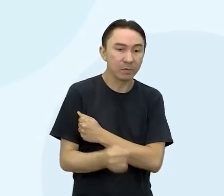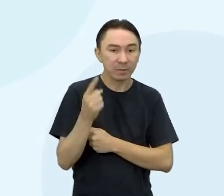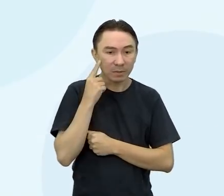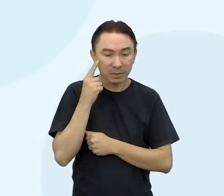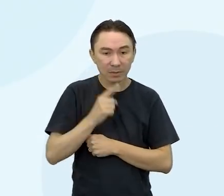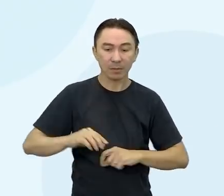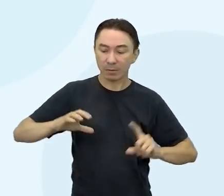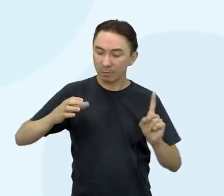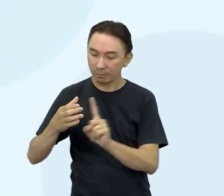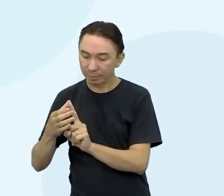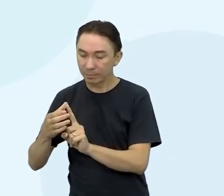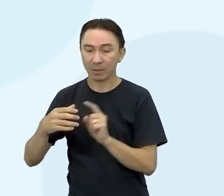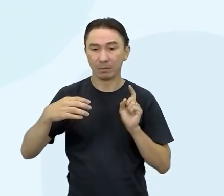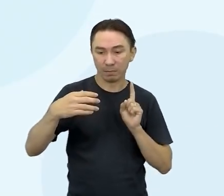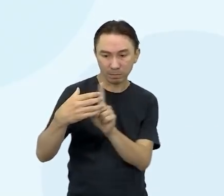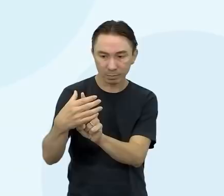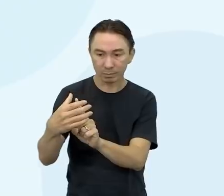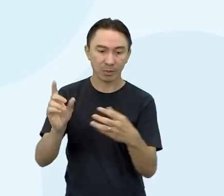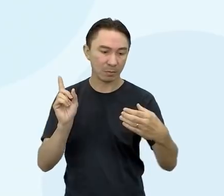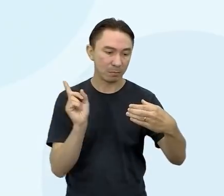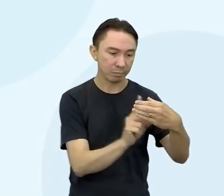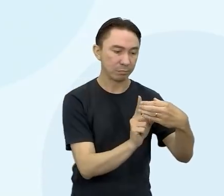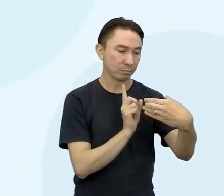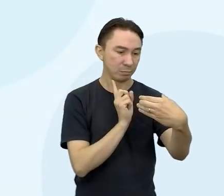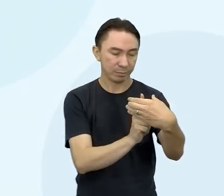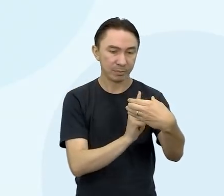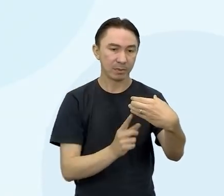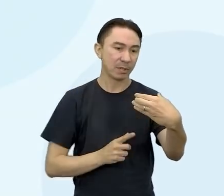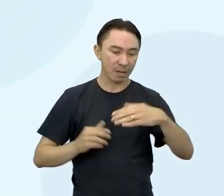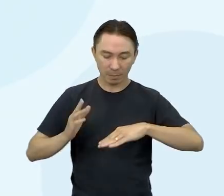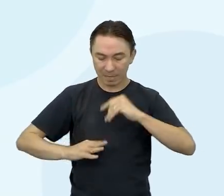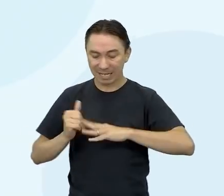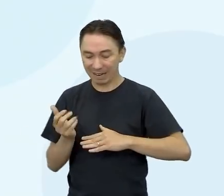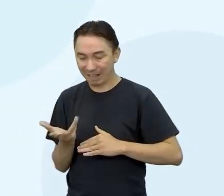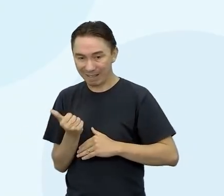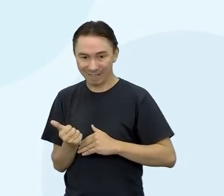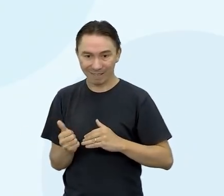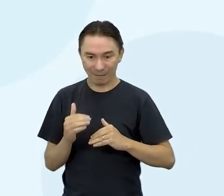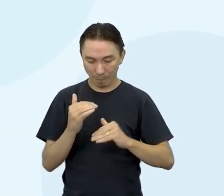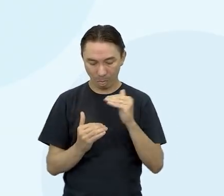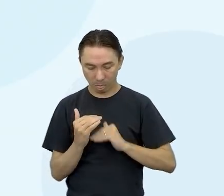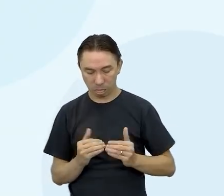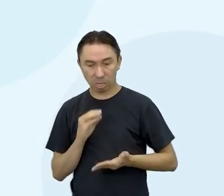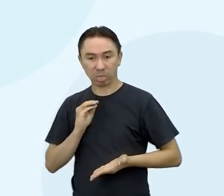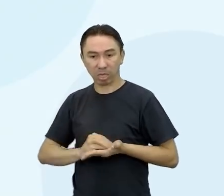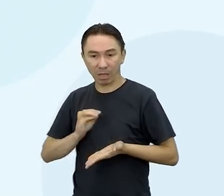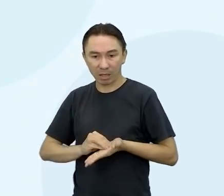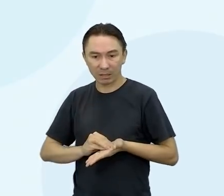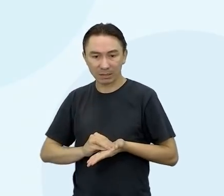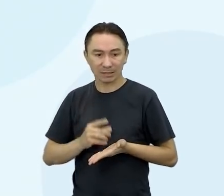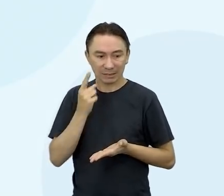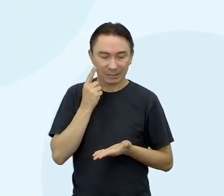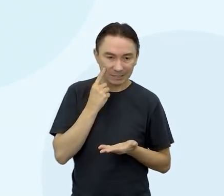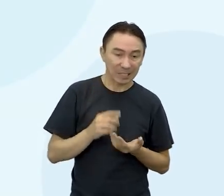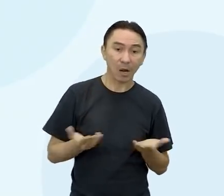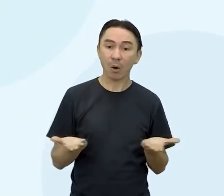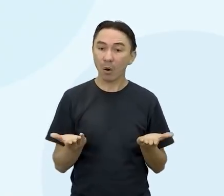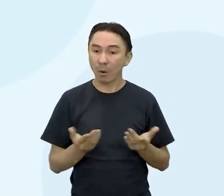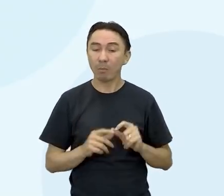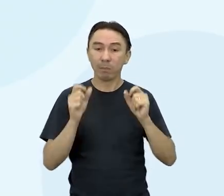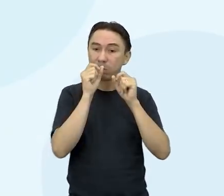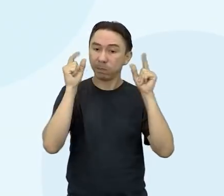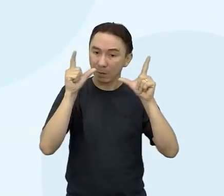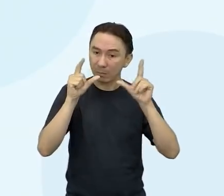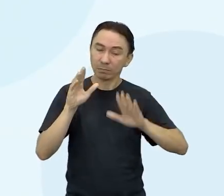habilidades, né, que estão aí em defasagem, que precisam ser olhadas com cuidado na recuperação, e pode